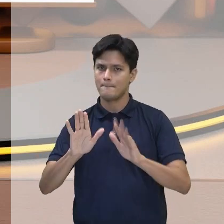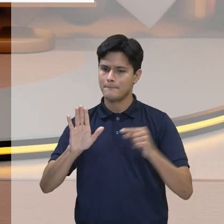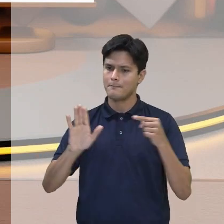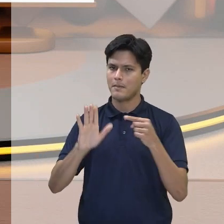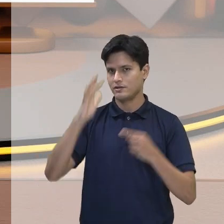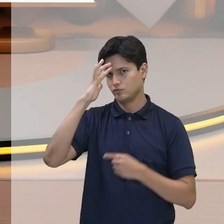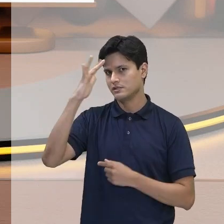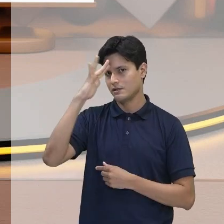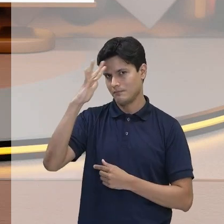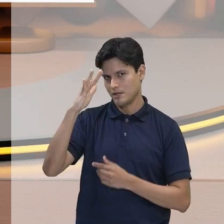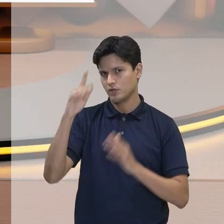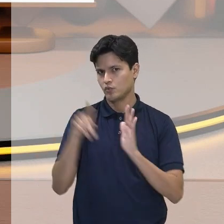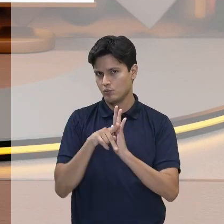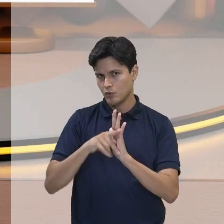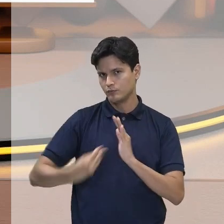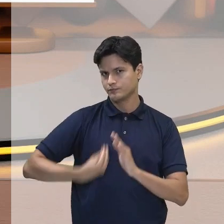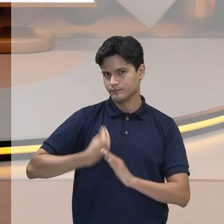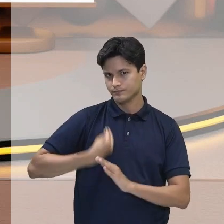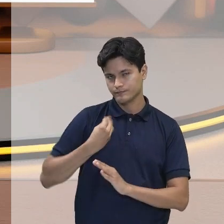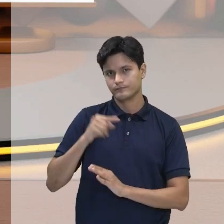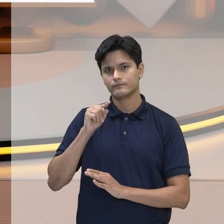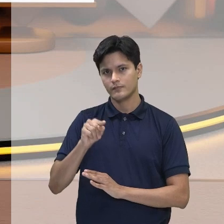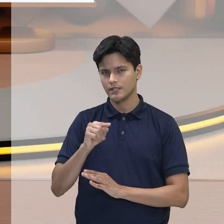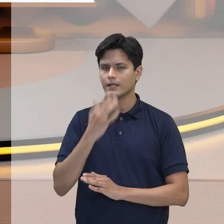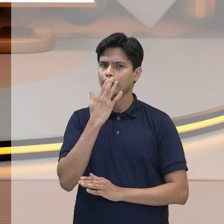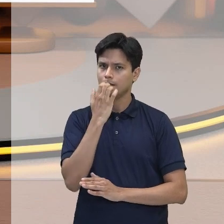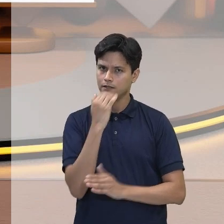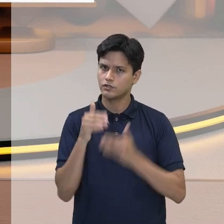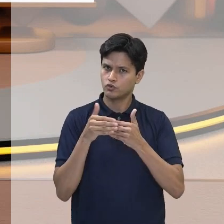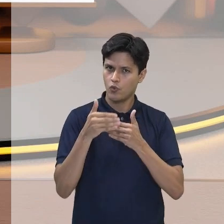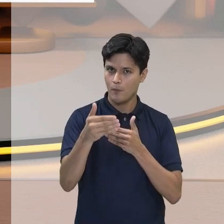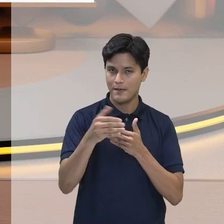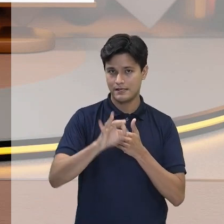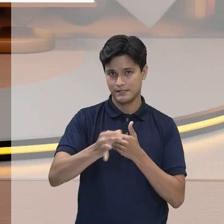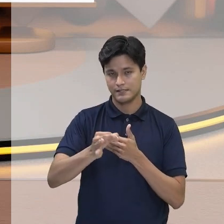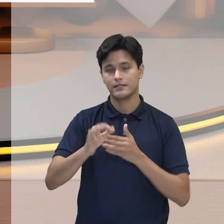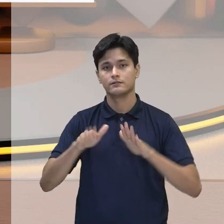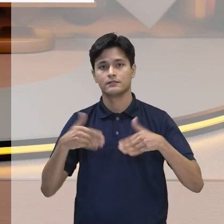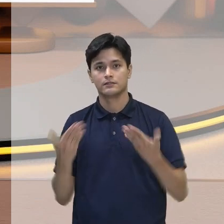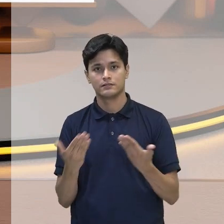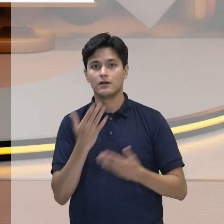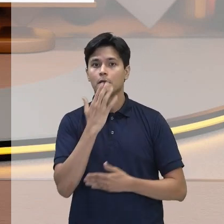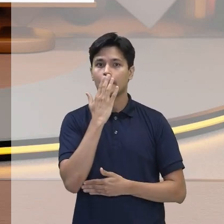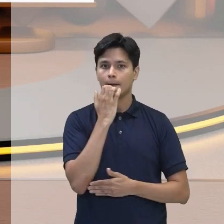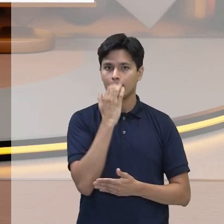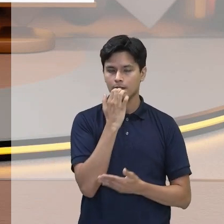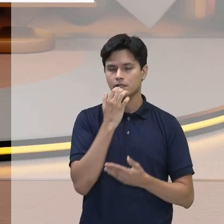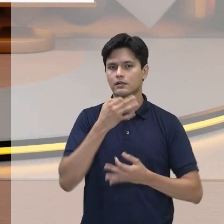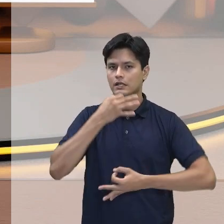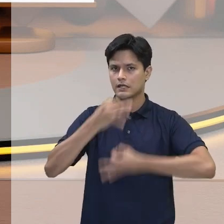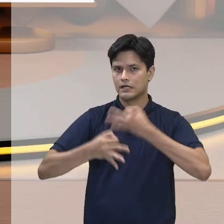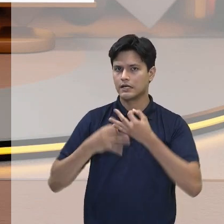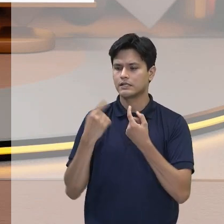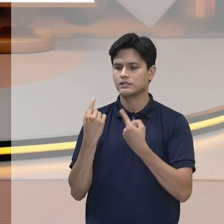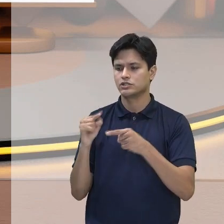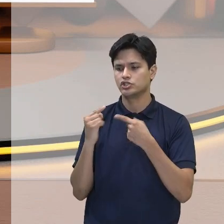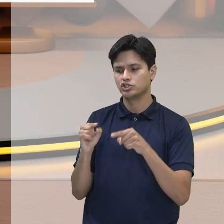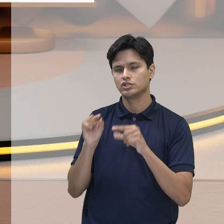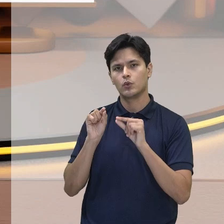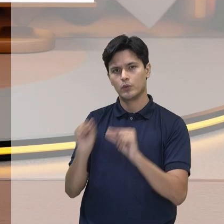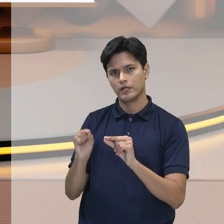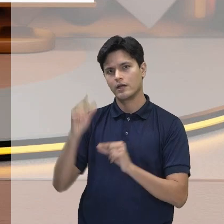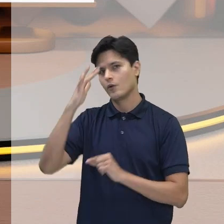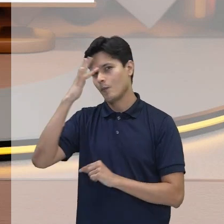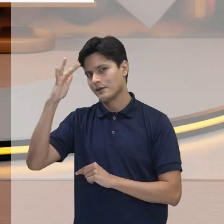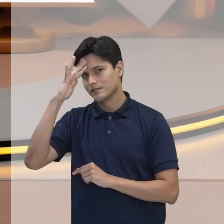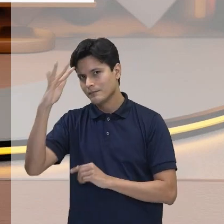existencialista. Então, quando ele faz essa crítica aí, né, que ele diz que, quando ele faz essa crítica dizendo que esse